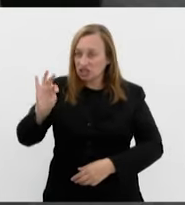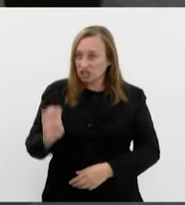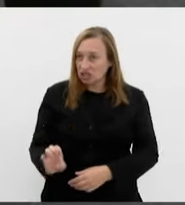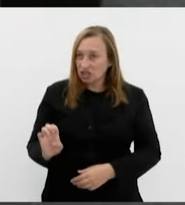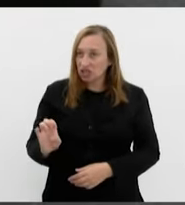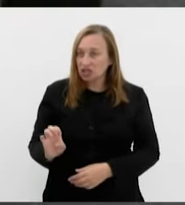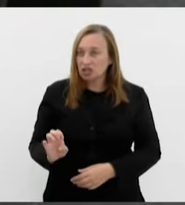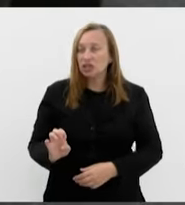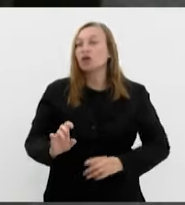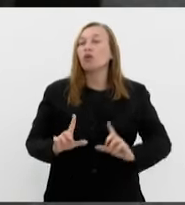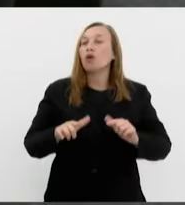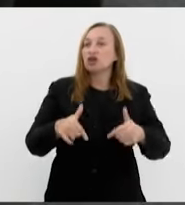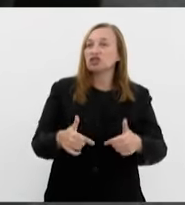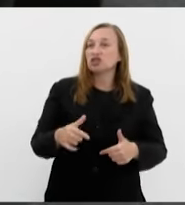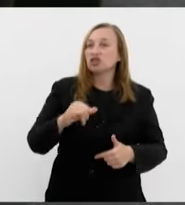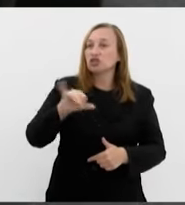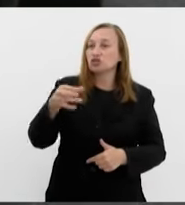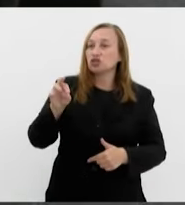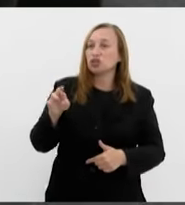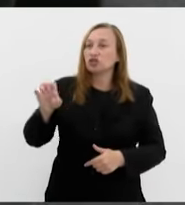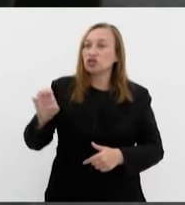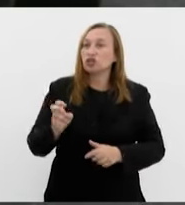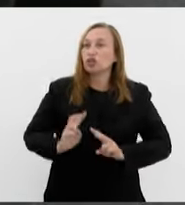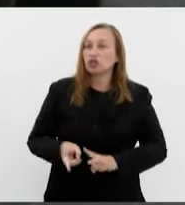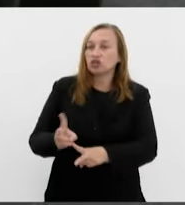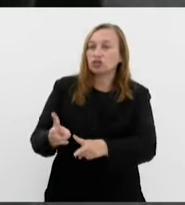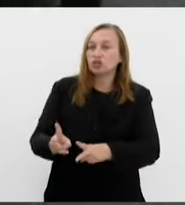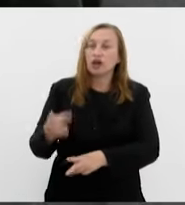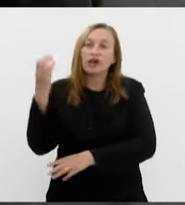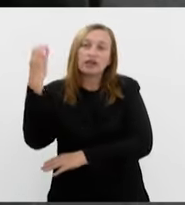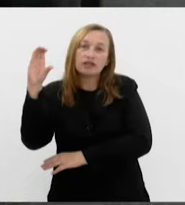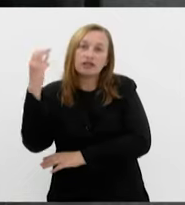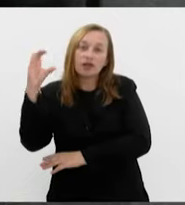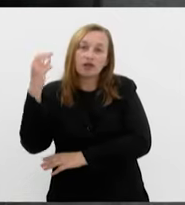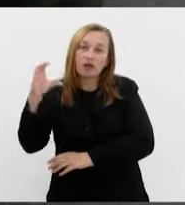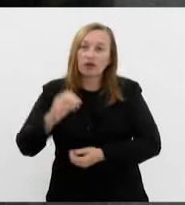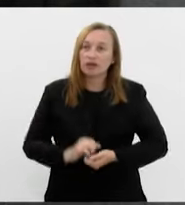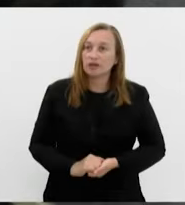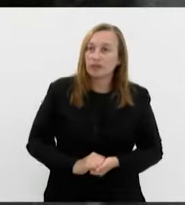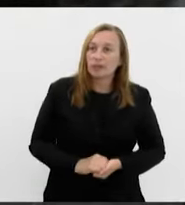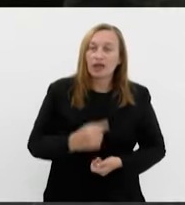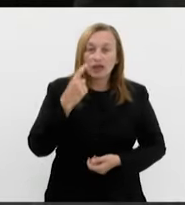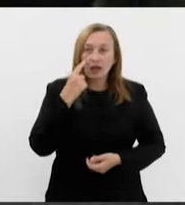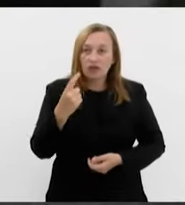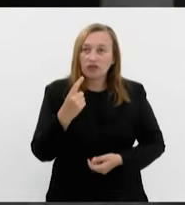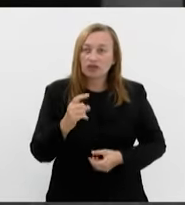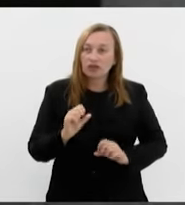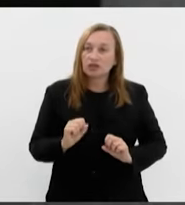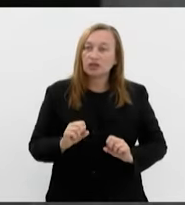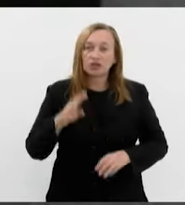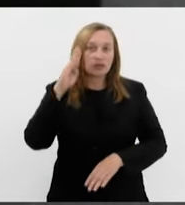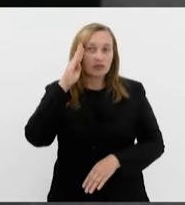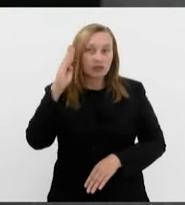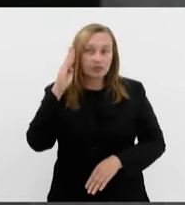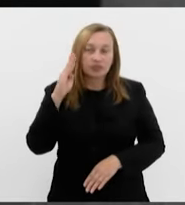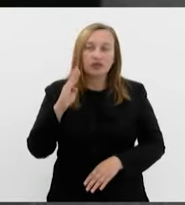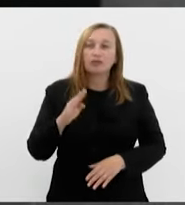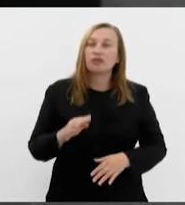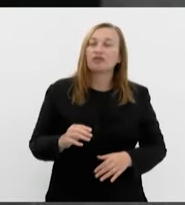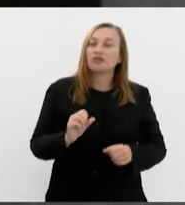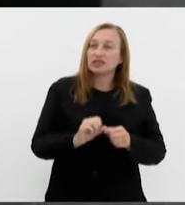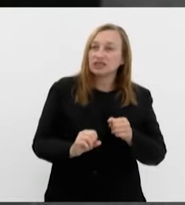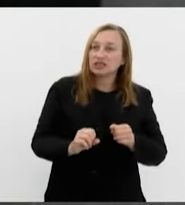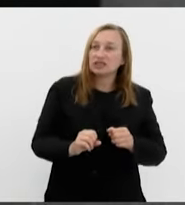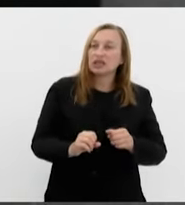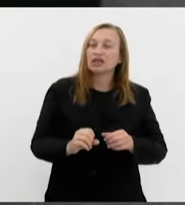operantes do Jordi continuam em Niterói. Ele está aparelhando a força de segurança na cidade para fazer campanha,